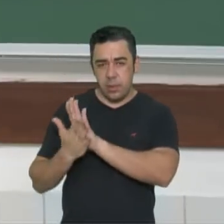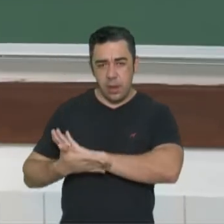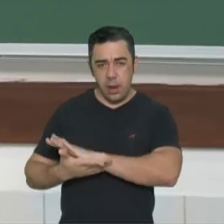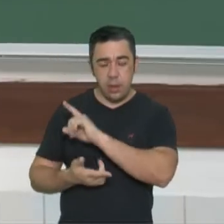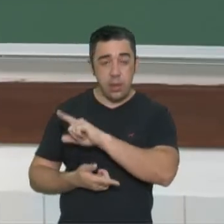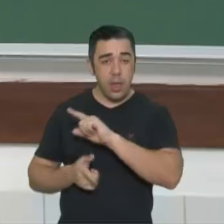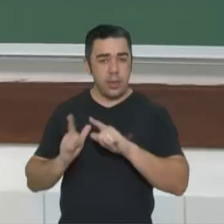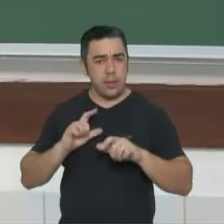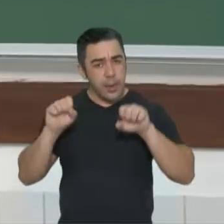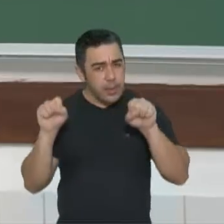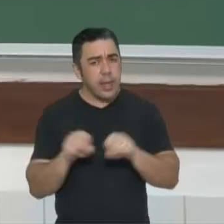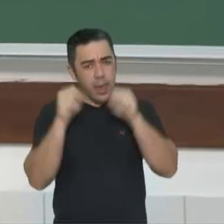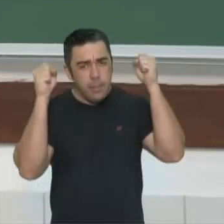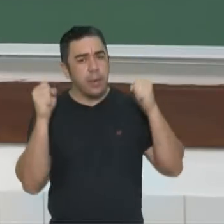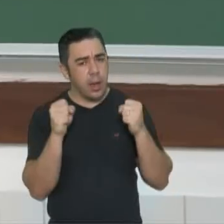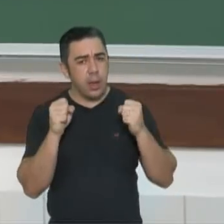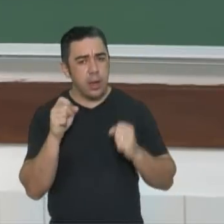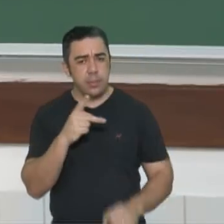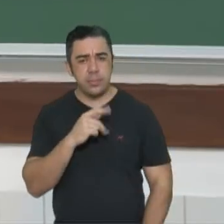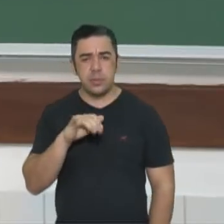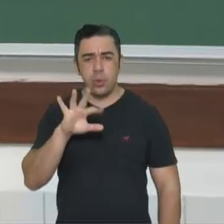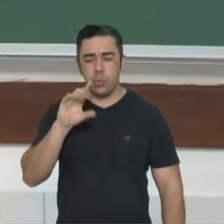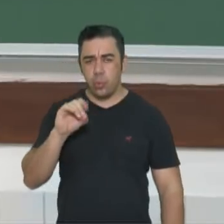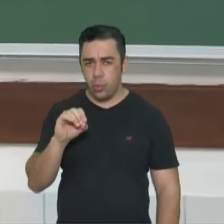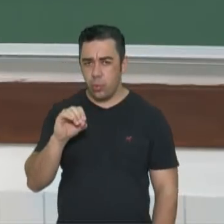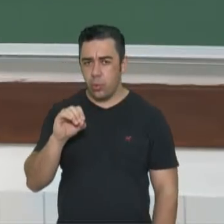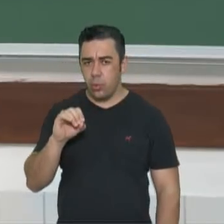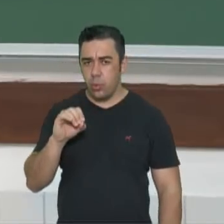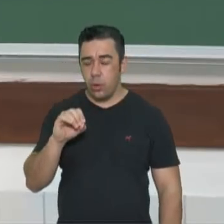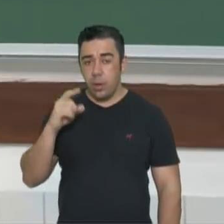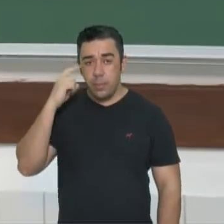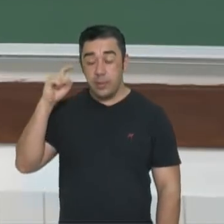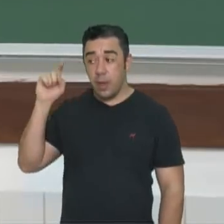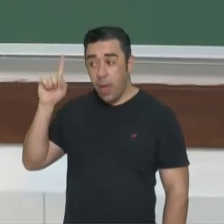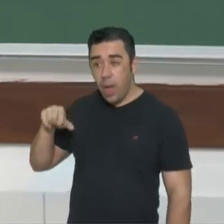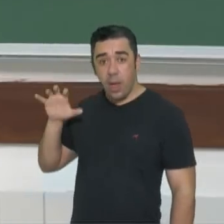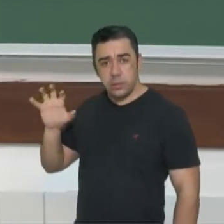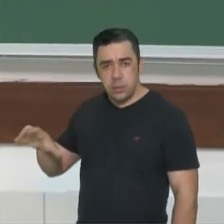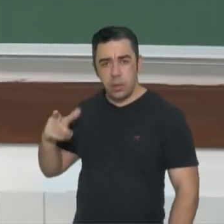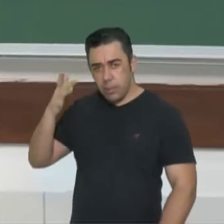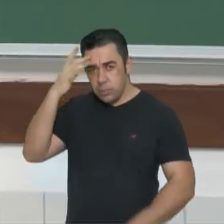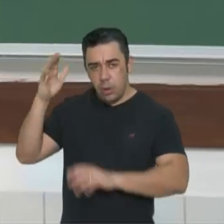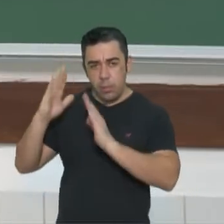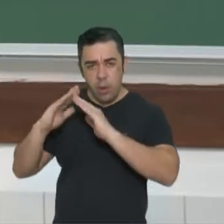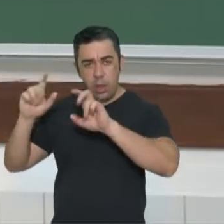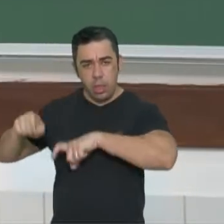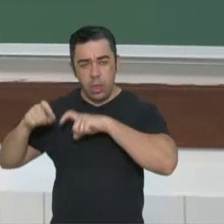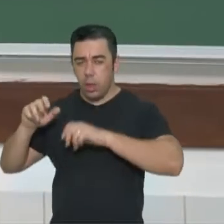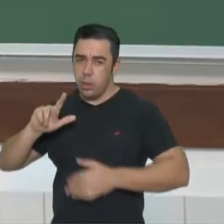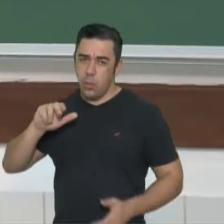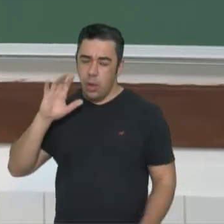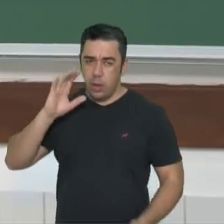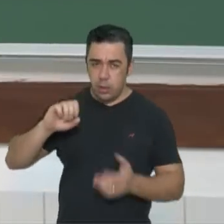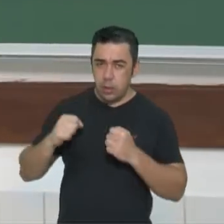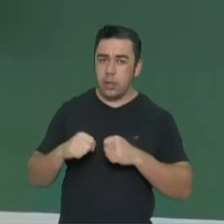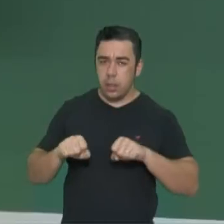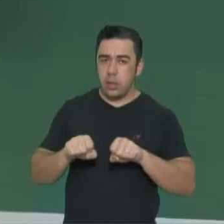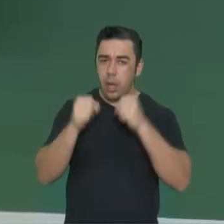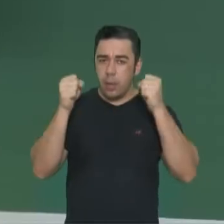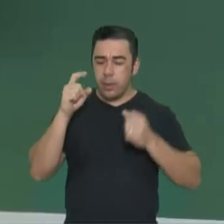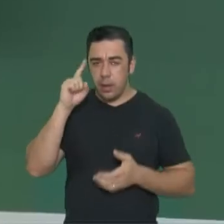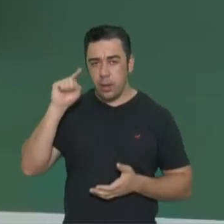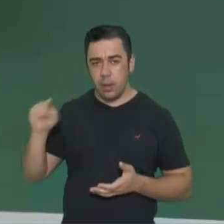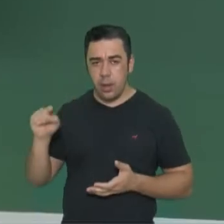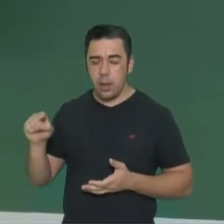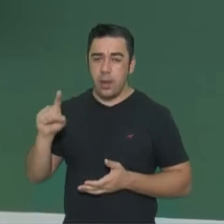para desconstituir isso, dizer, ó, pseudodialeto. Todo mundo está pensando que o caipira é assim, mas essa falsa ideia ele desconstitui, certo? Então, esse